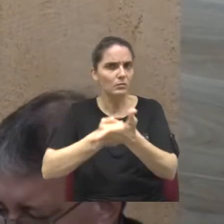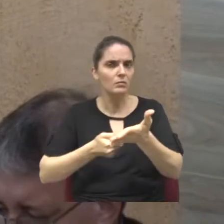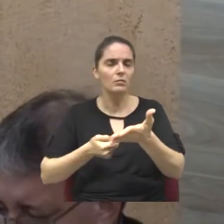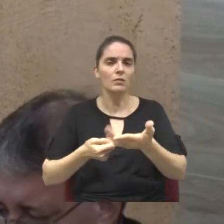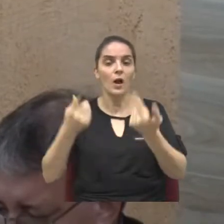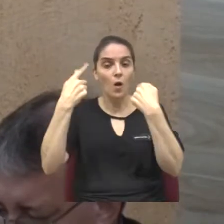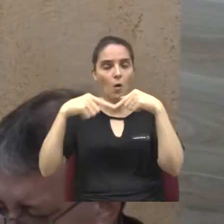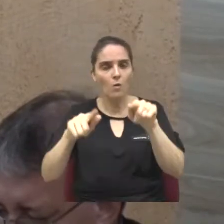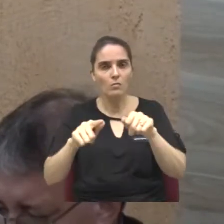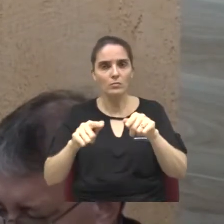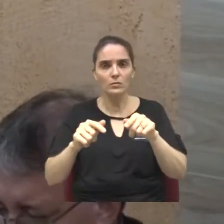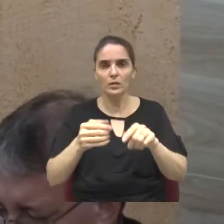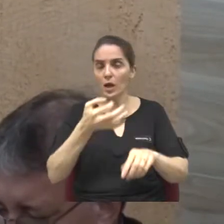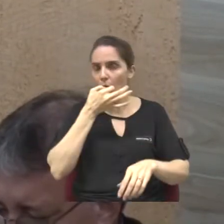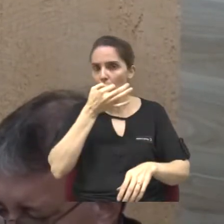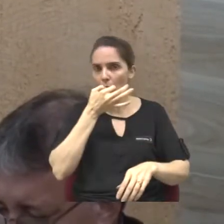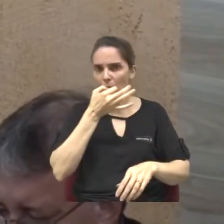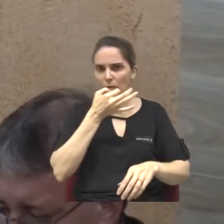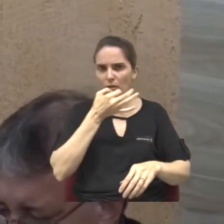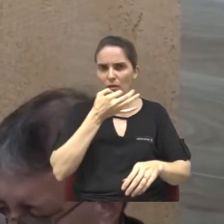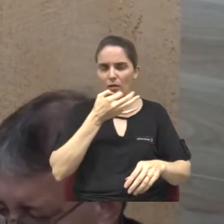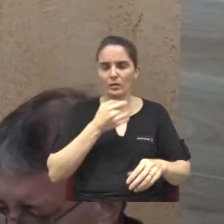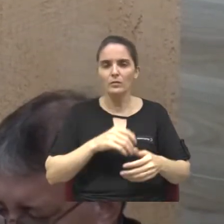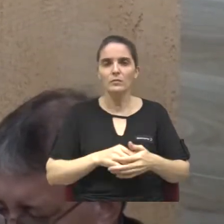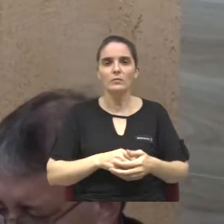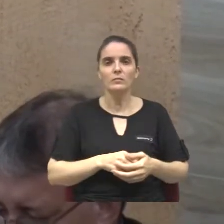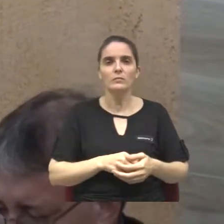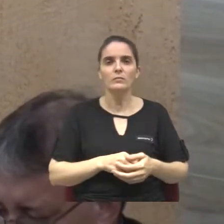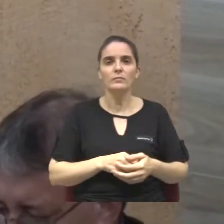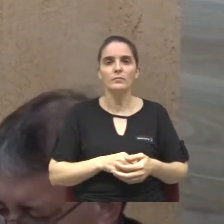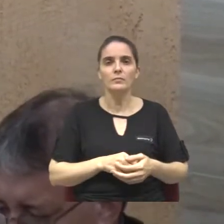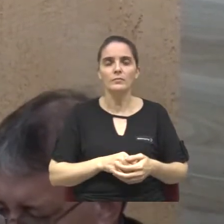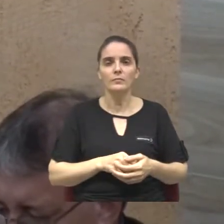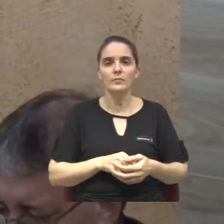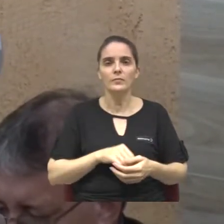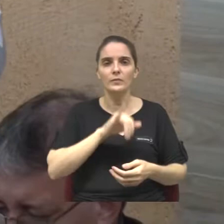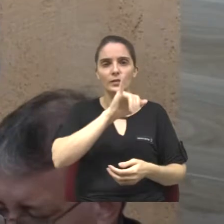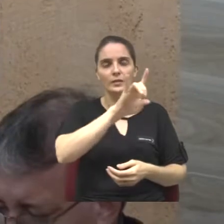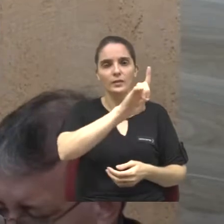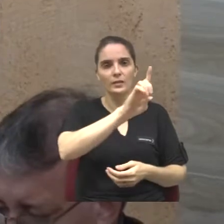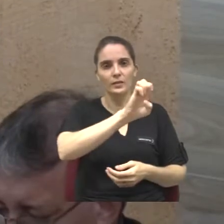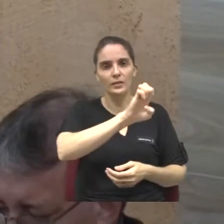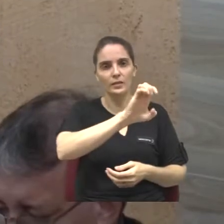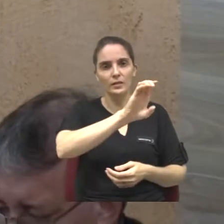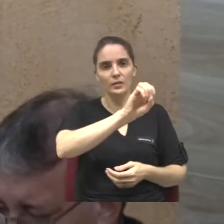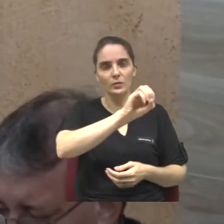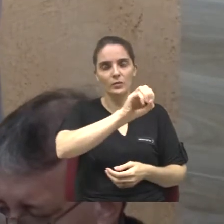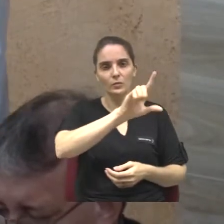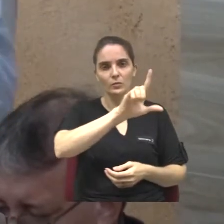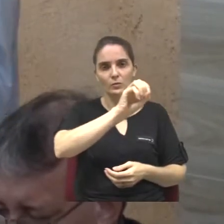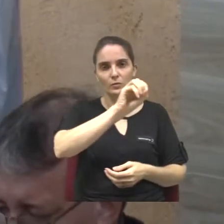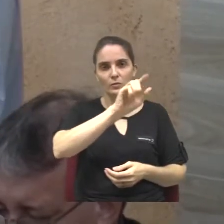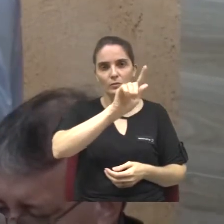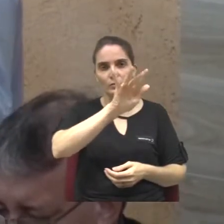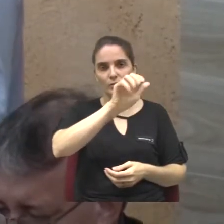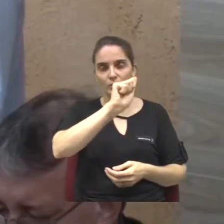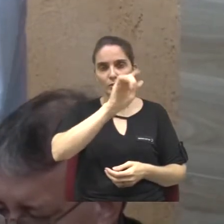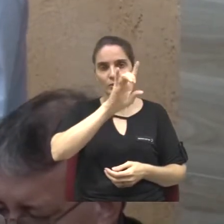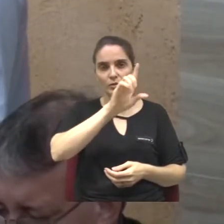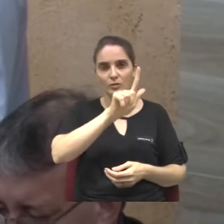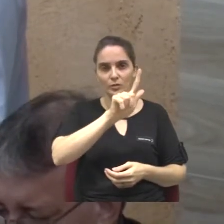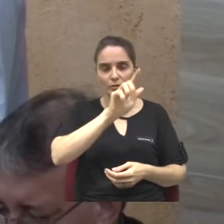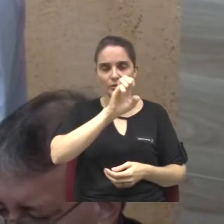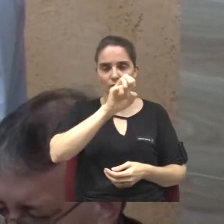das escolas. É dentro desse setor que vai ser desenvolvido tudo isso dentro dessa casa. Então, graças a Deus que eu